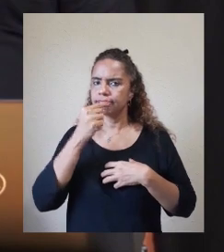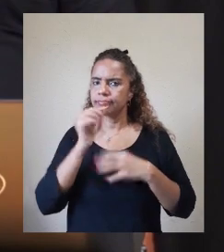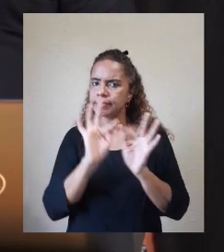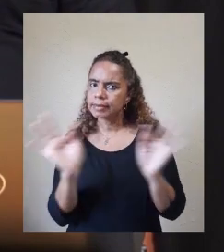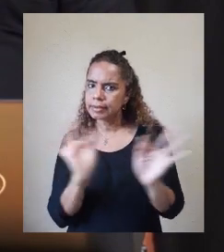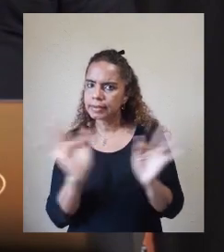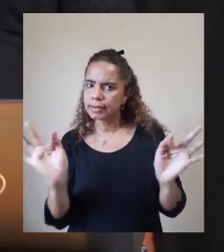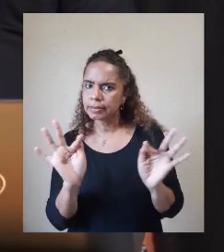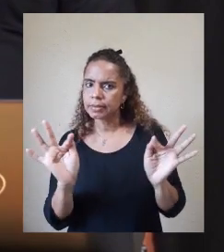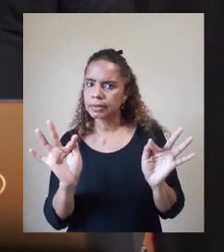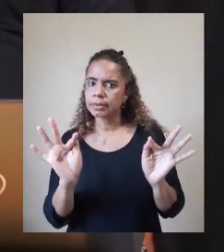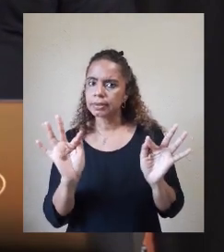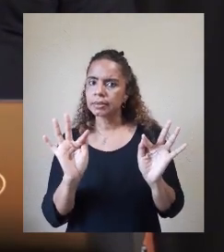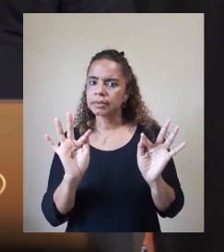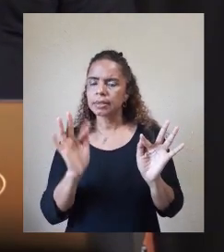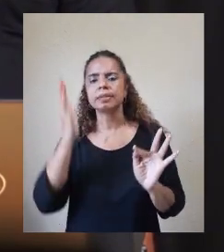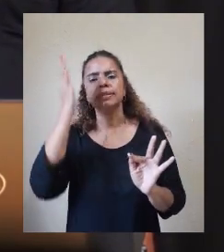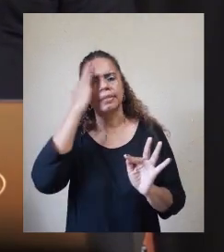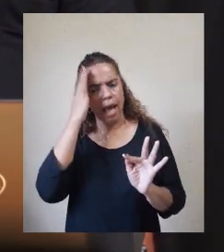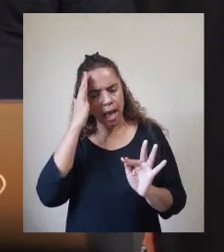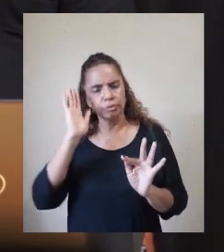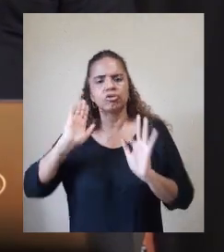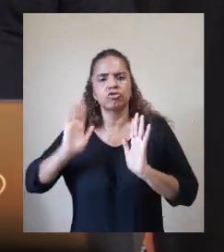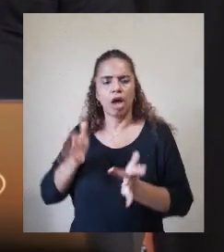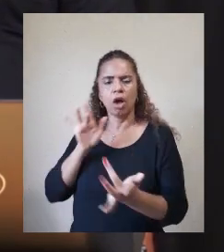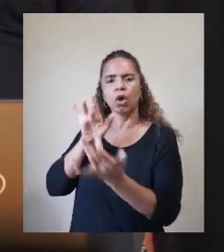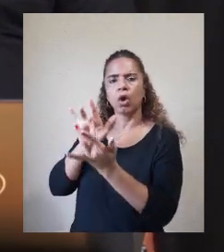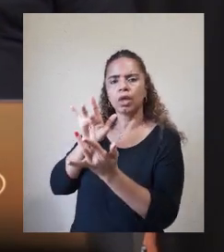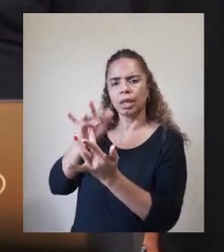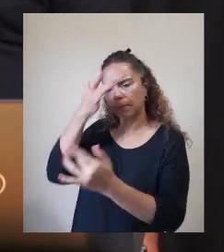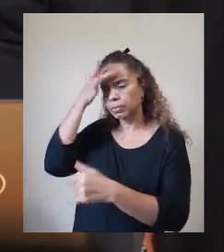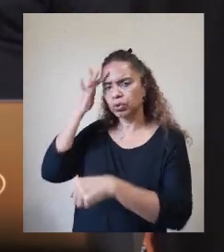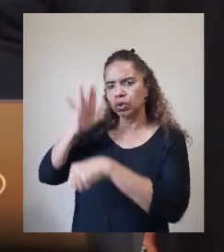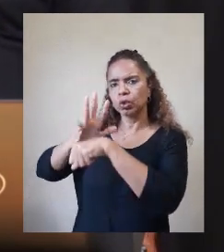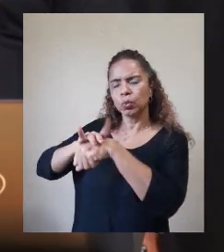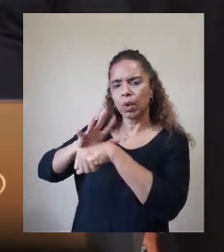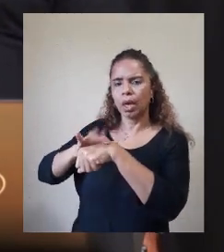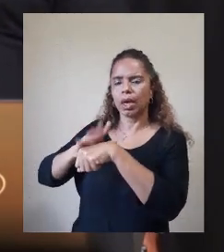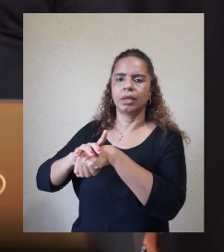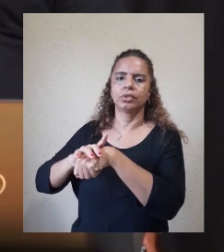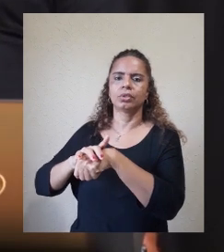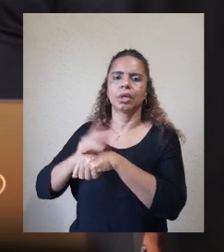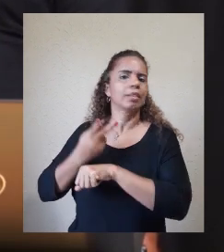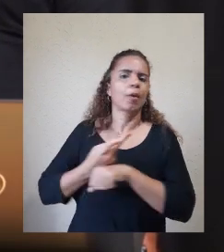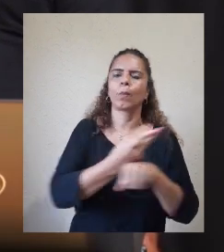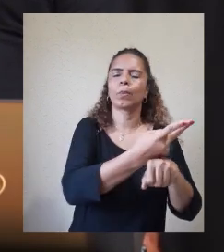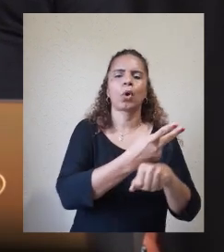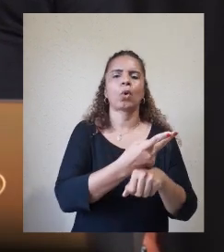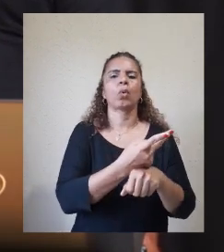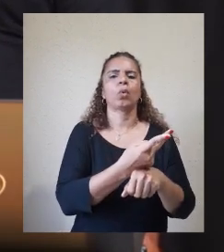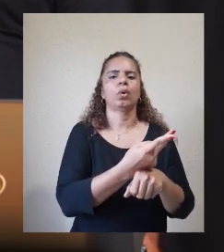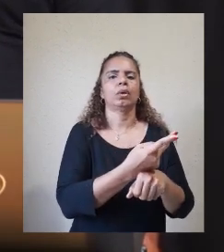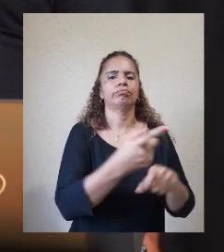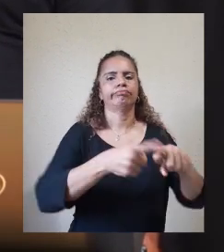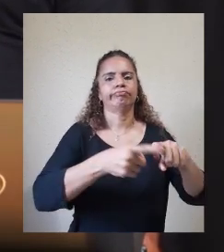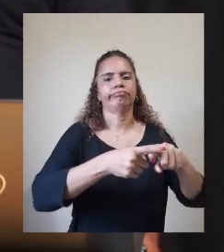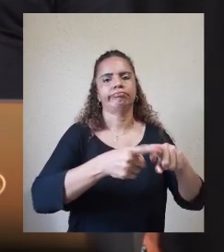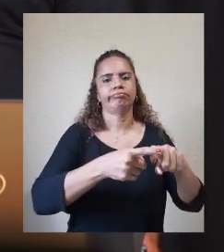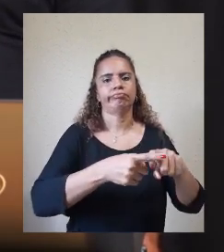que se expôs, omite isso, não procura atendimento. Isso é um risco, tanto porque ele não está alimentando